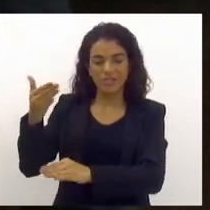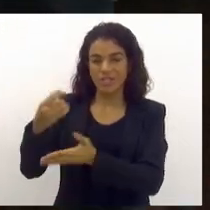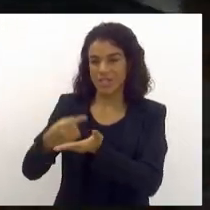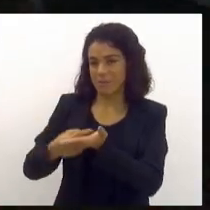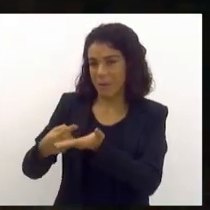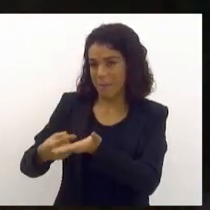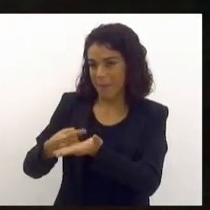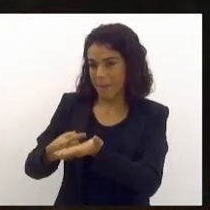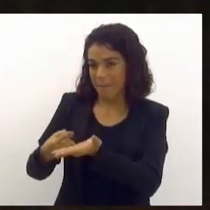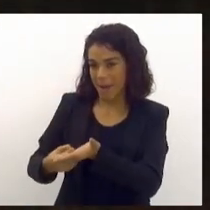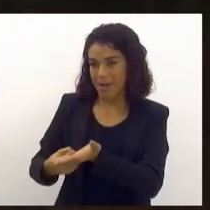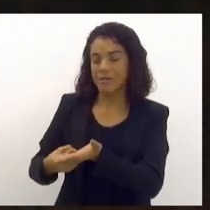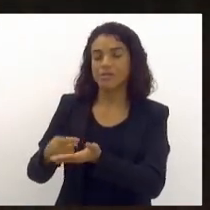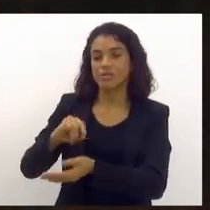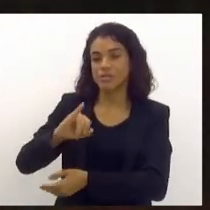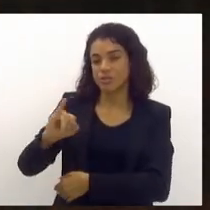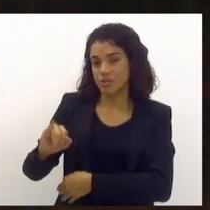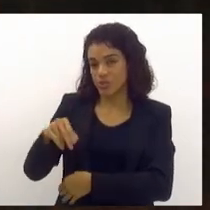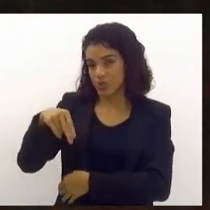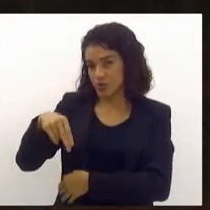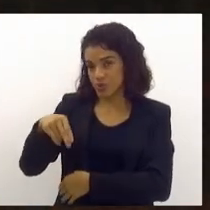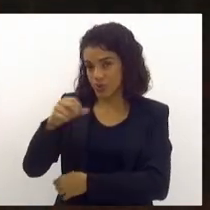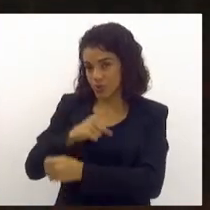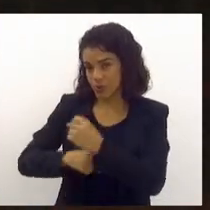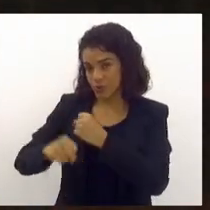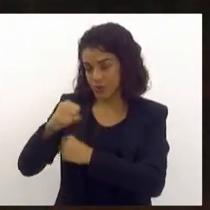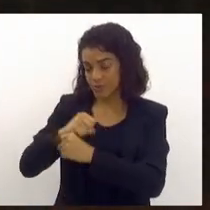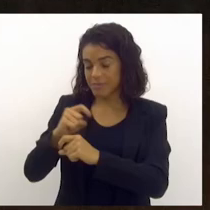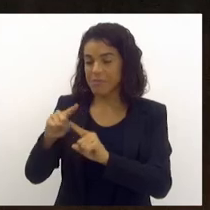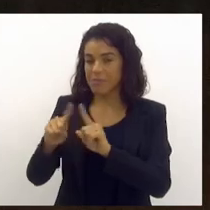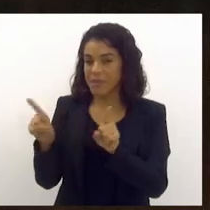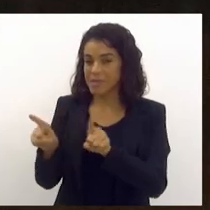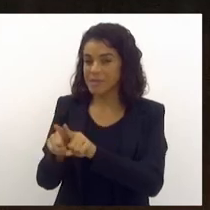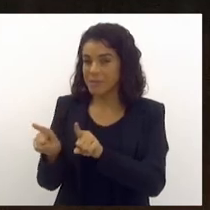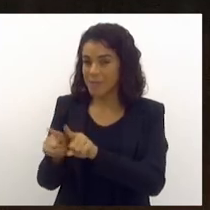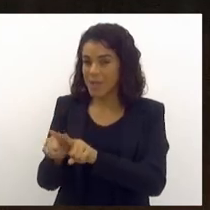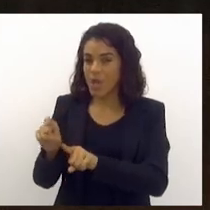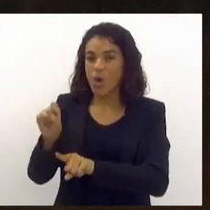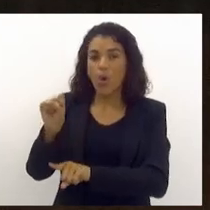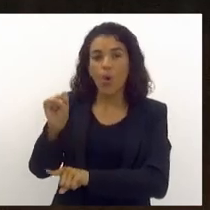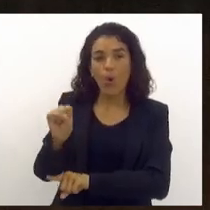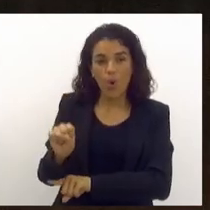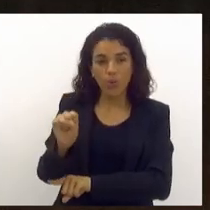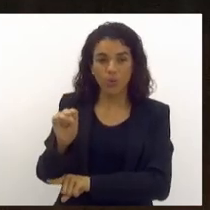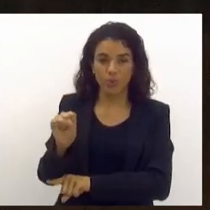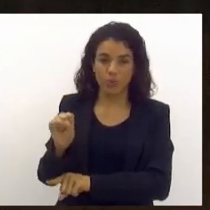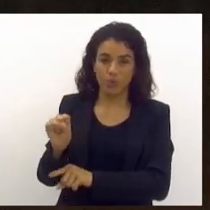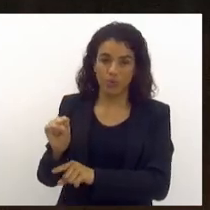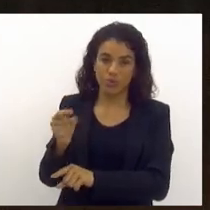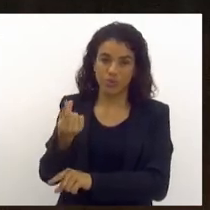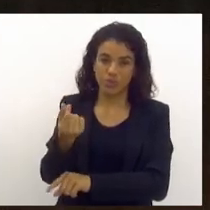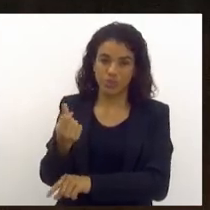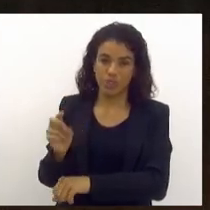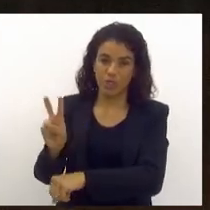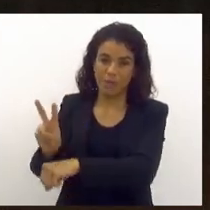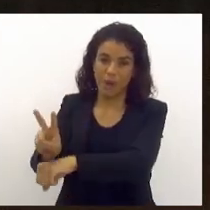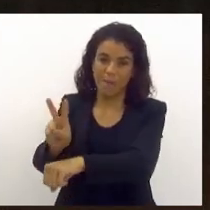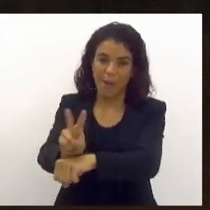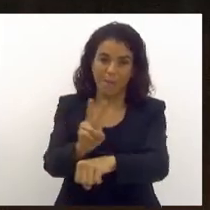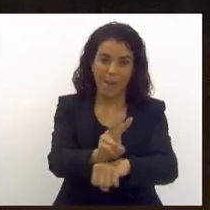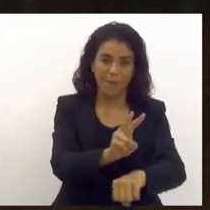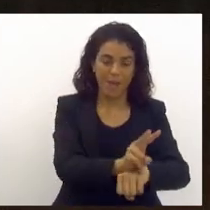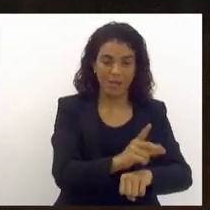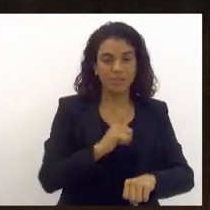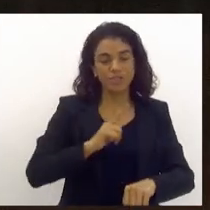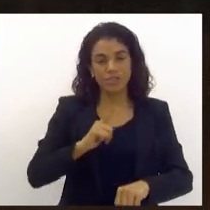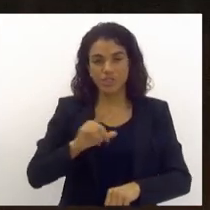ano passado, mas também outros 8 fundos que tinham